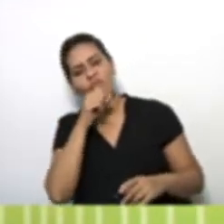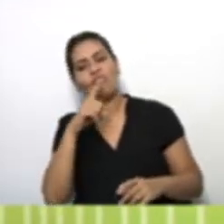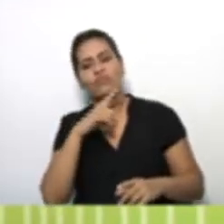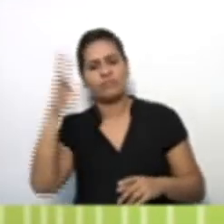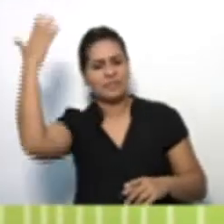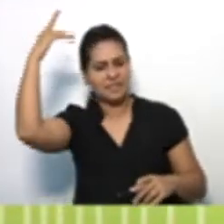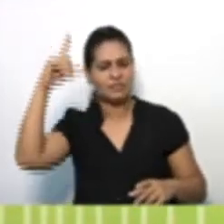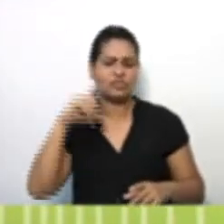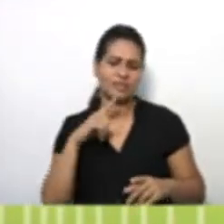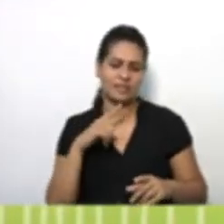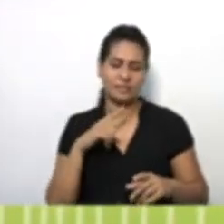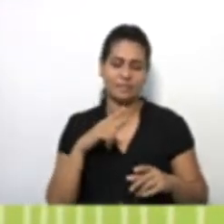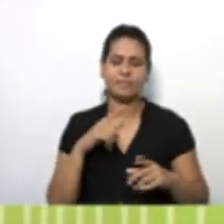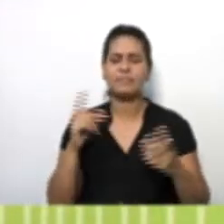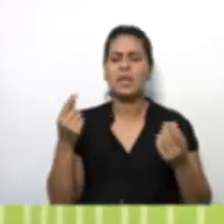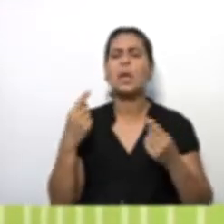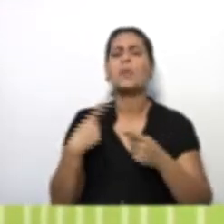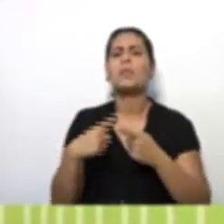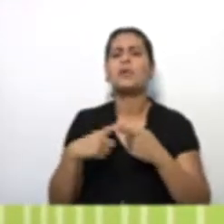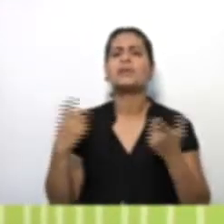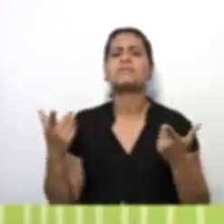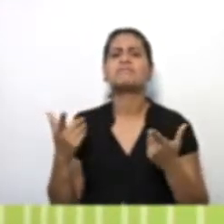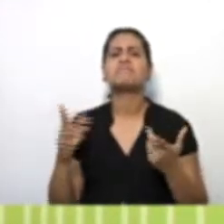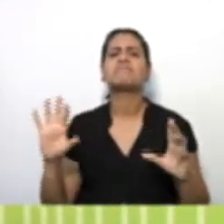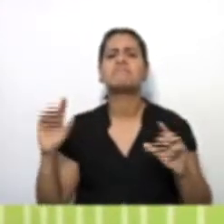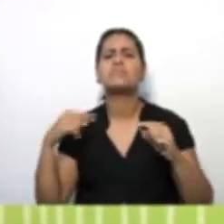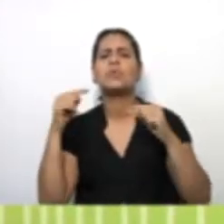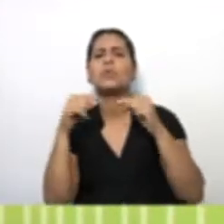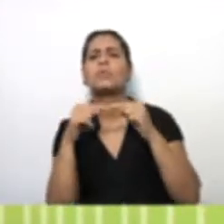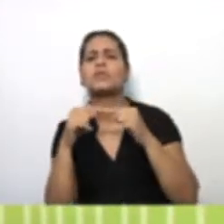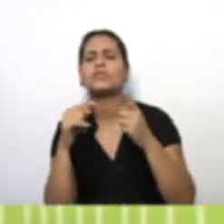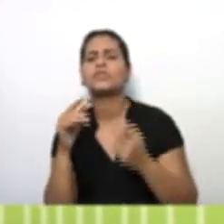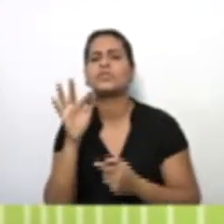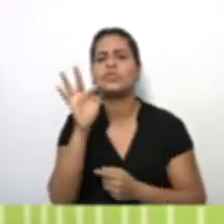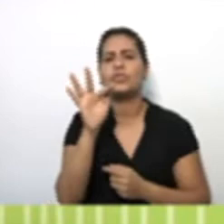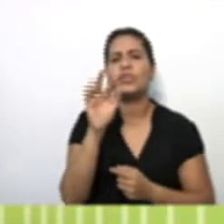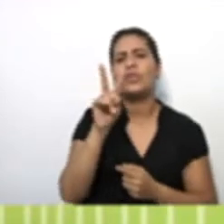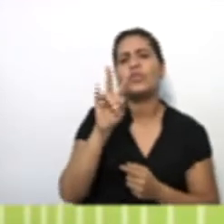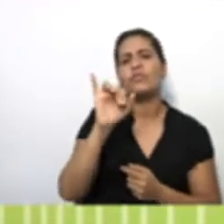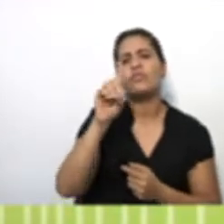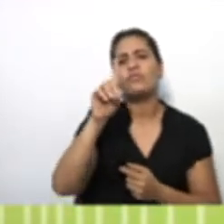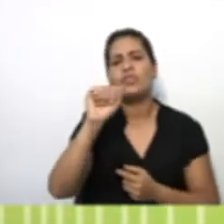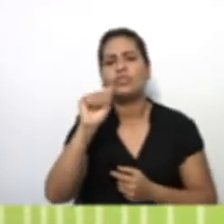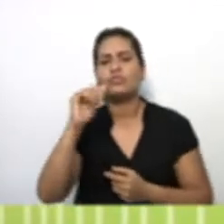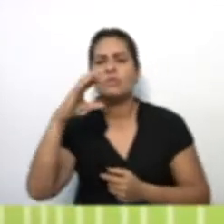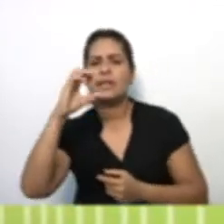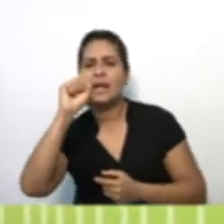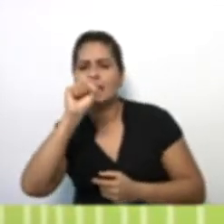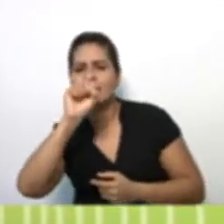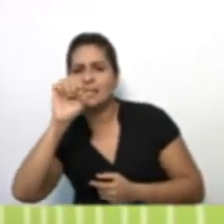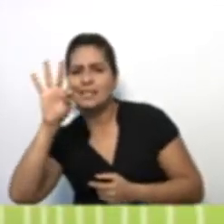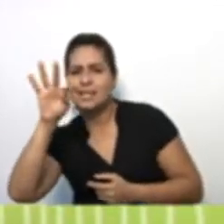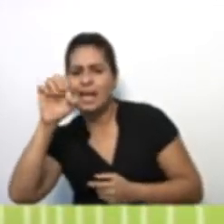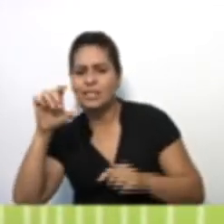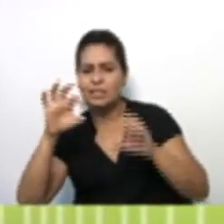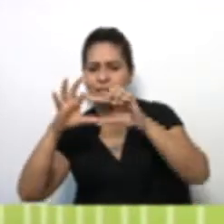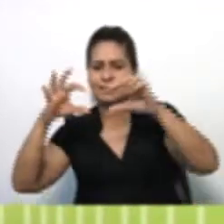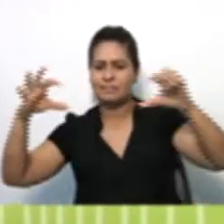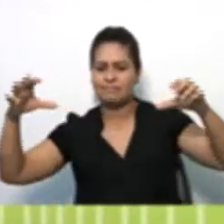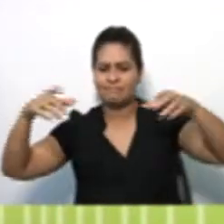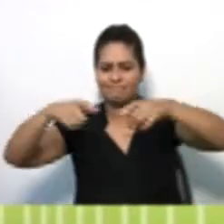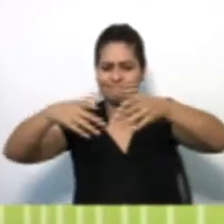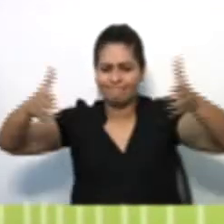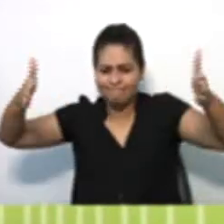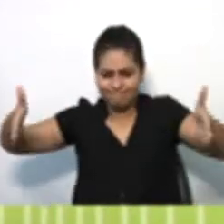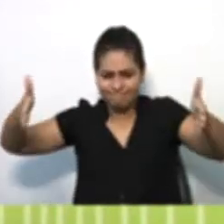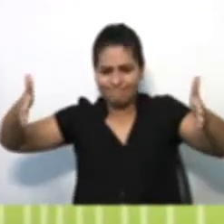algum, né? Para que serviu o videocassete? Né? Videocassete servia para você, tinha aquelas fitas, né? Era mais ou menos desse tamanho, era um